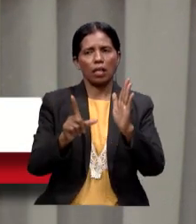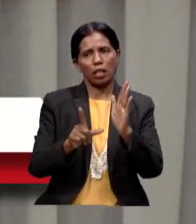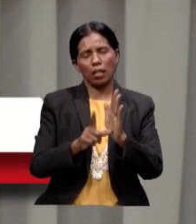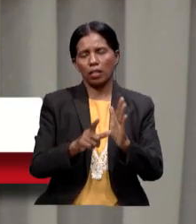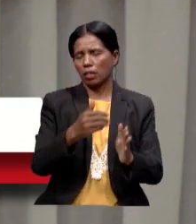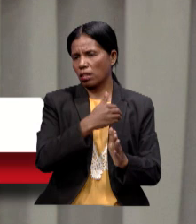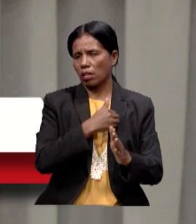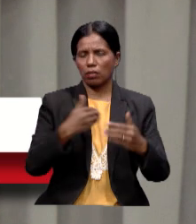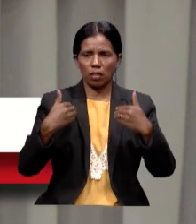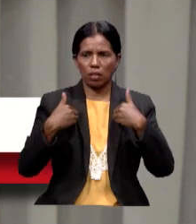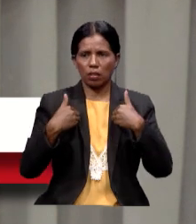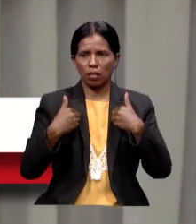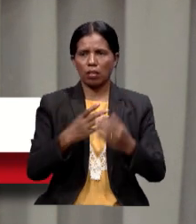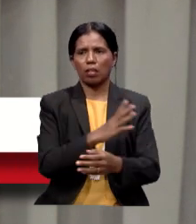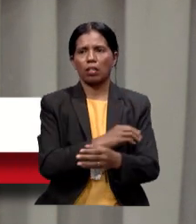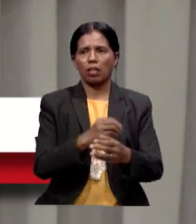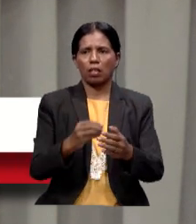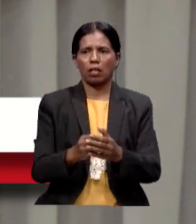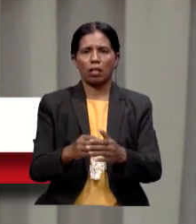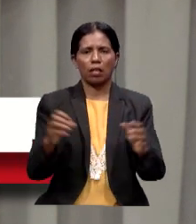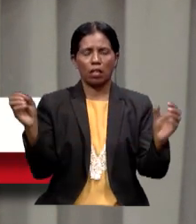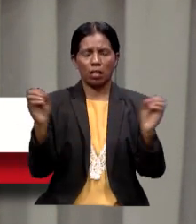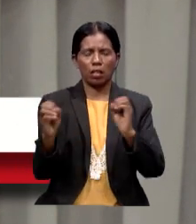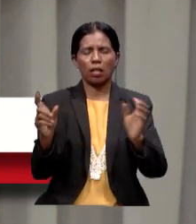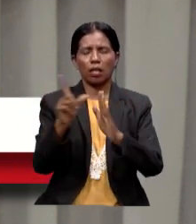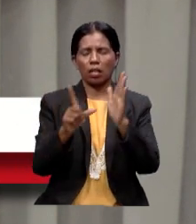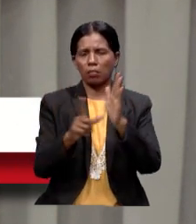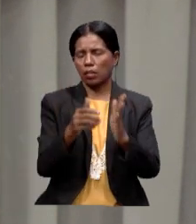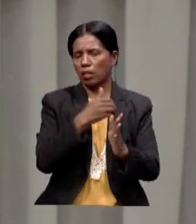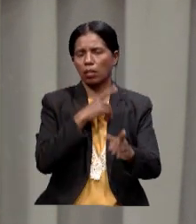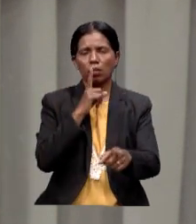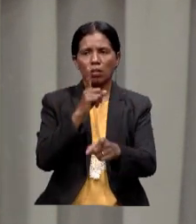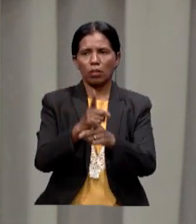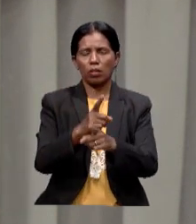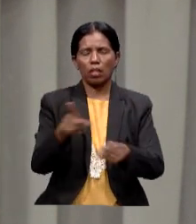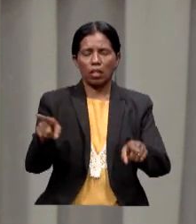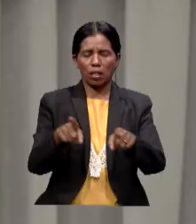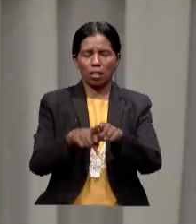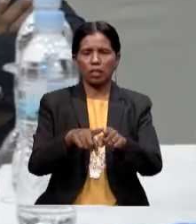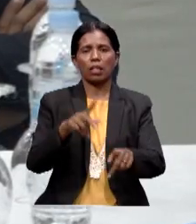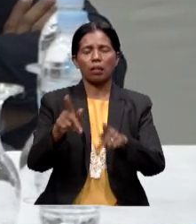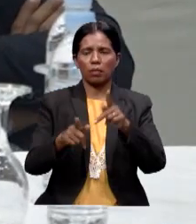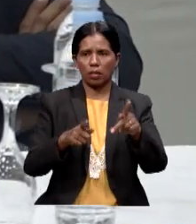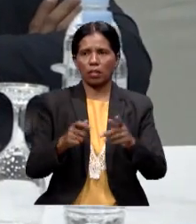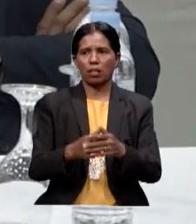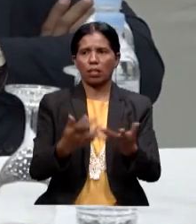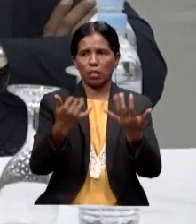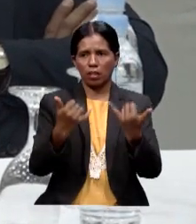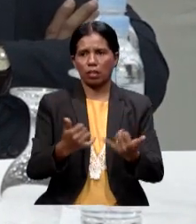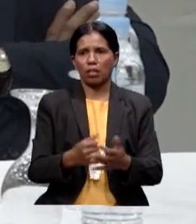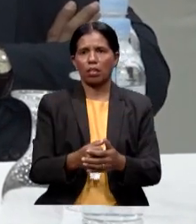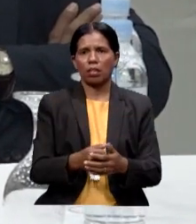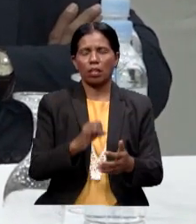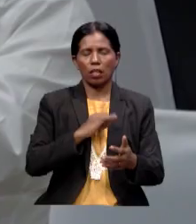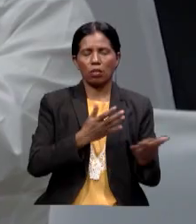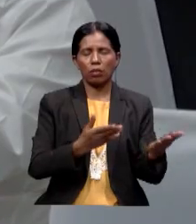iha. Enquanto lei barak mak lei clareza, não ita bela considera anessa só que malu falo. Vai dar nem ao longo de